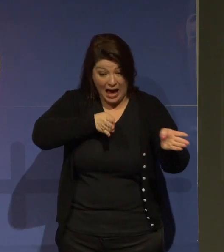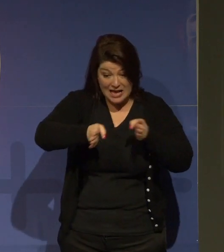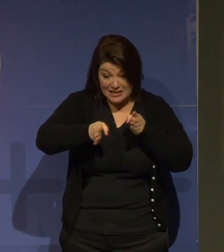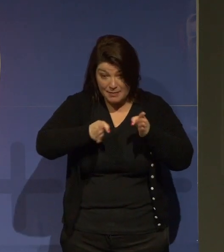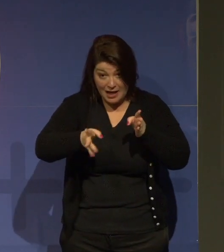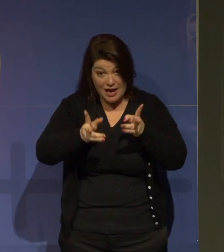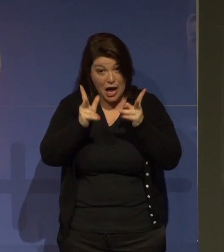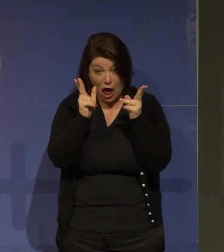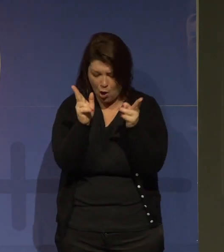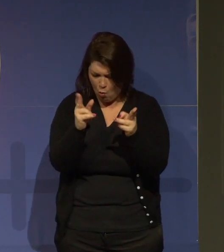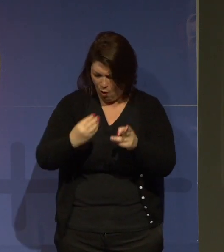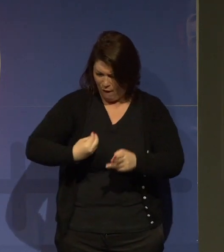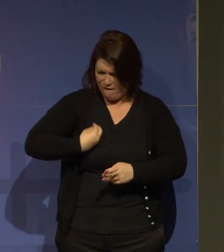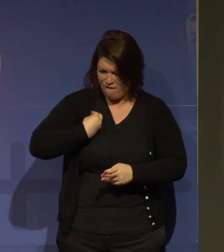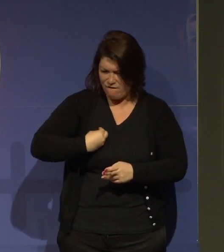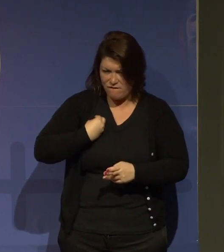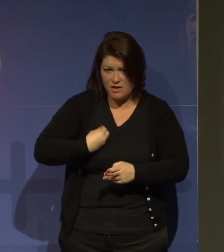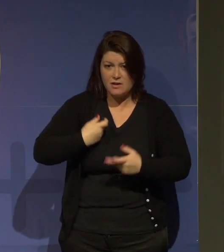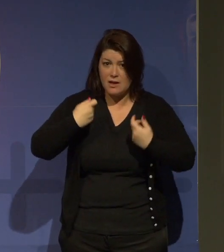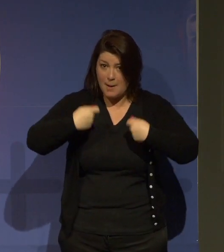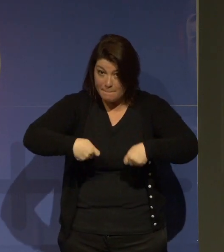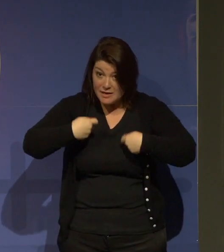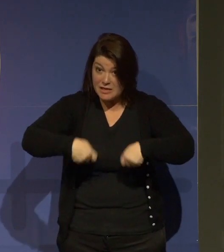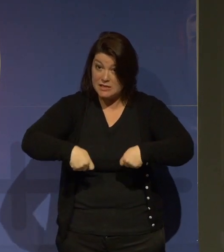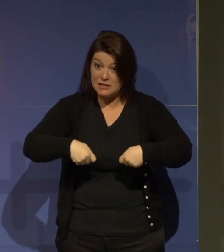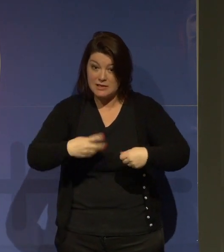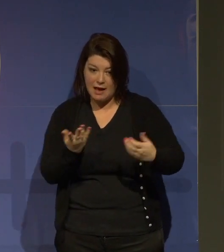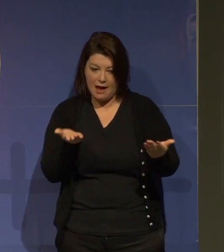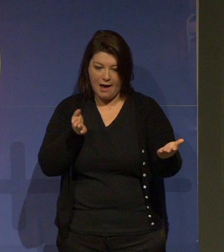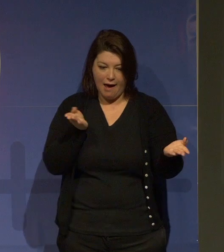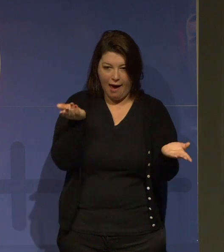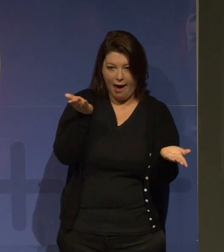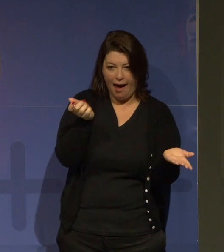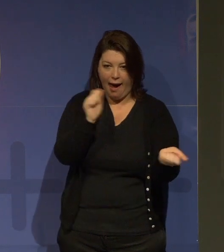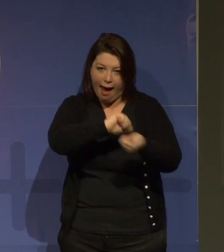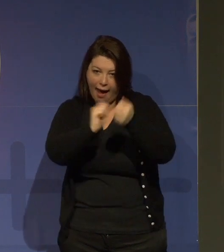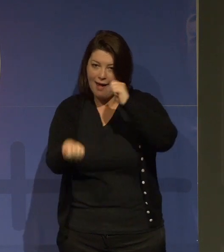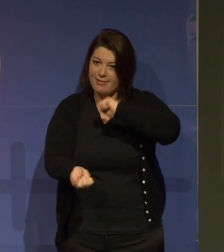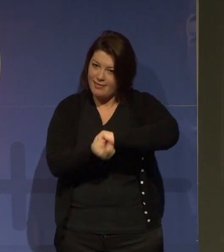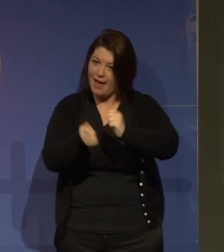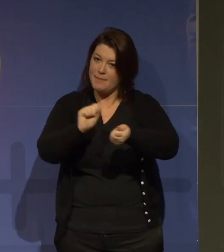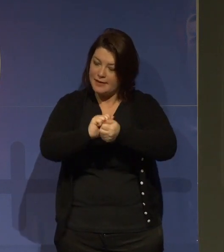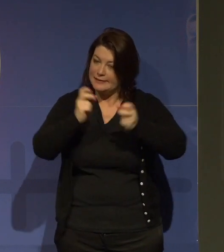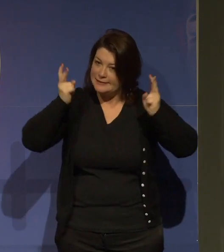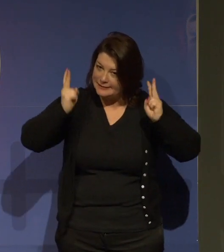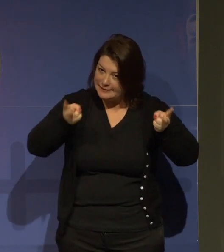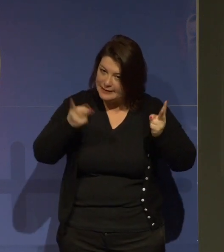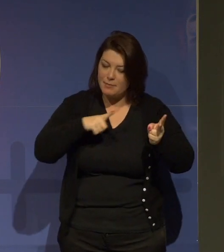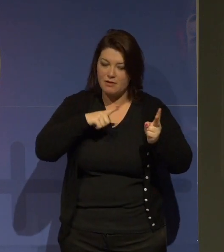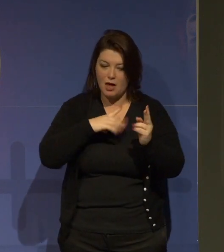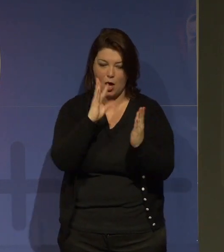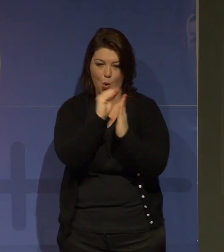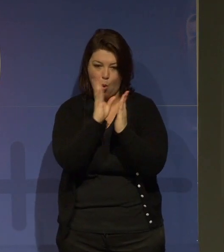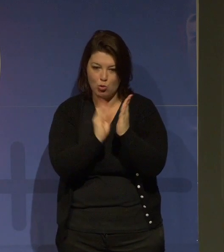é viva e ela permeia essas 3 frentes de produção de